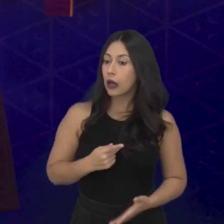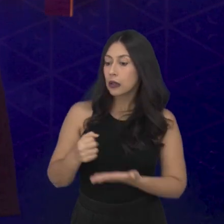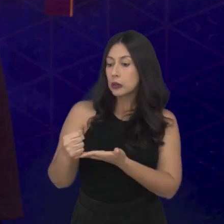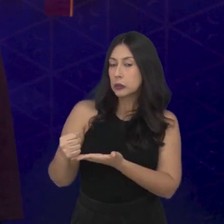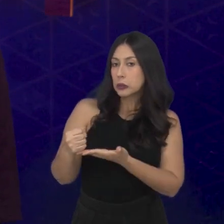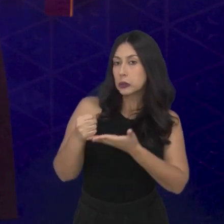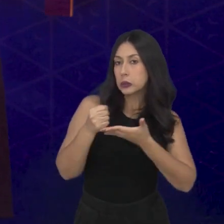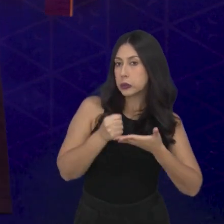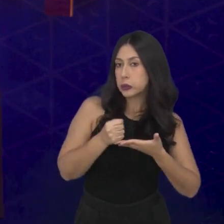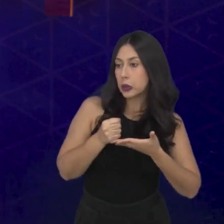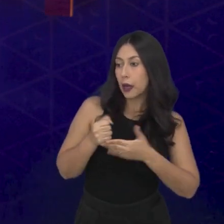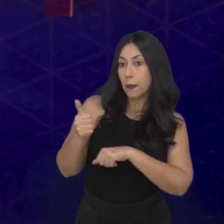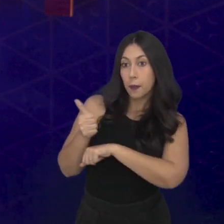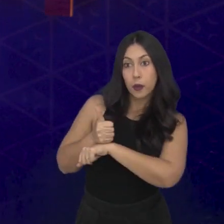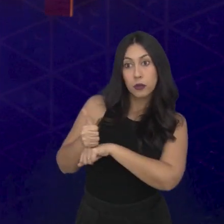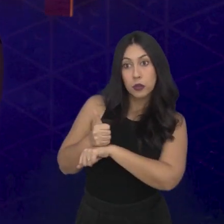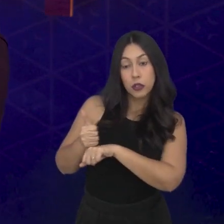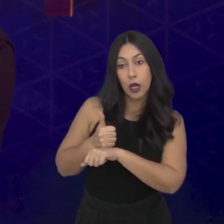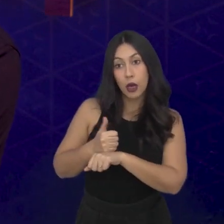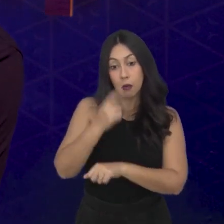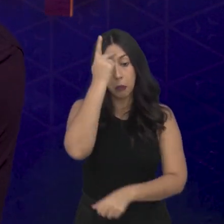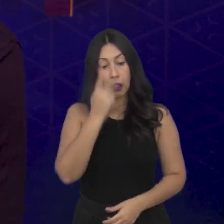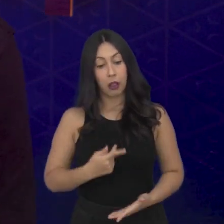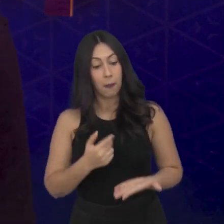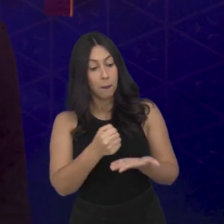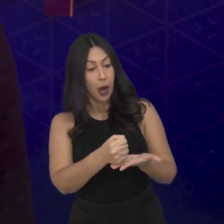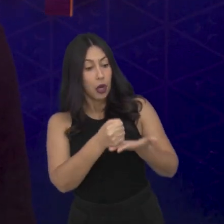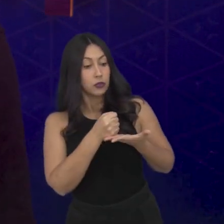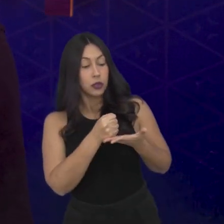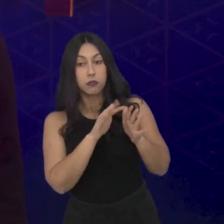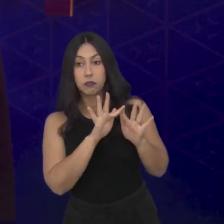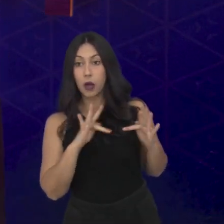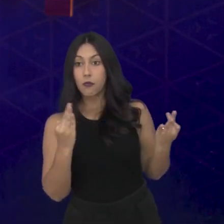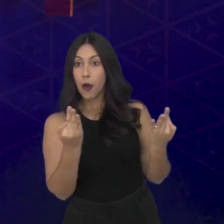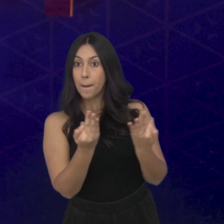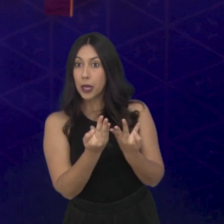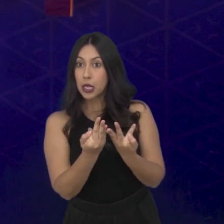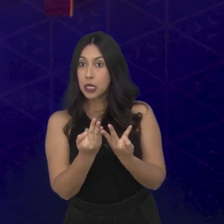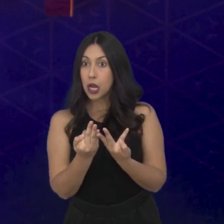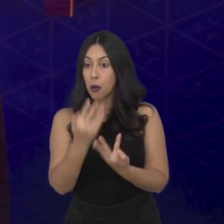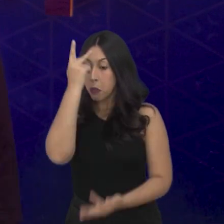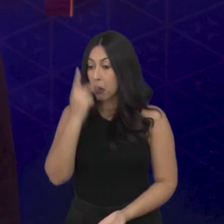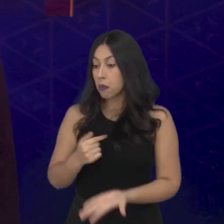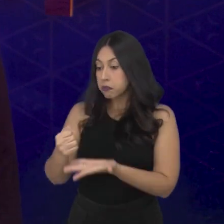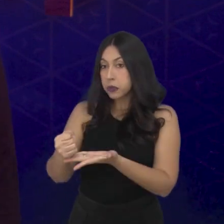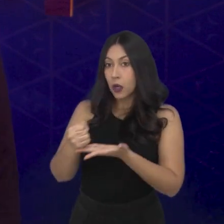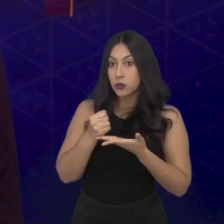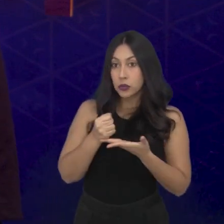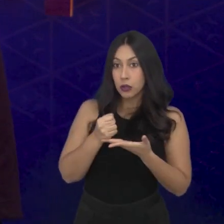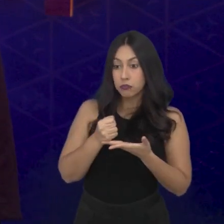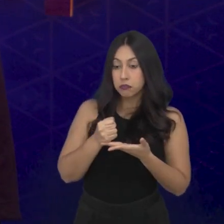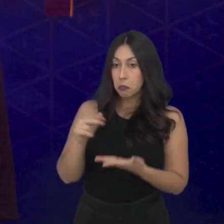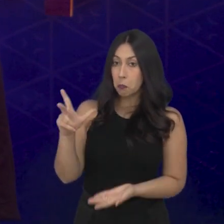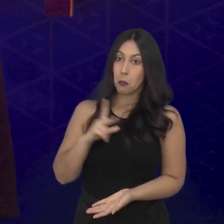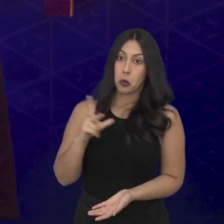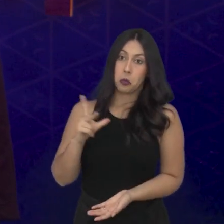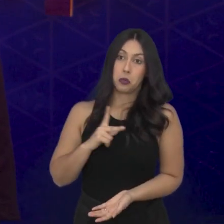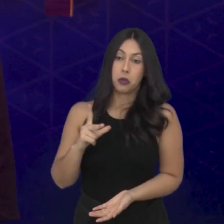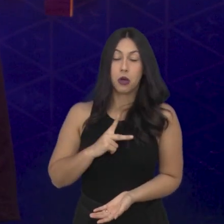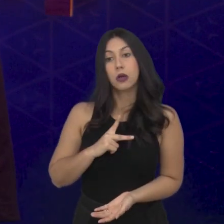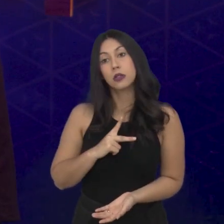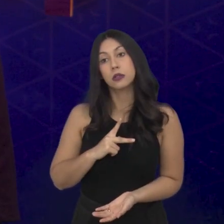autoajuda voltados para questões profissionais, autoajuda voltada para as questões familiares, questões pessoais e tudo mais. E